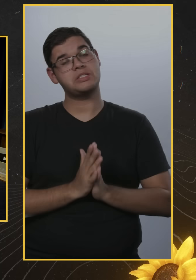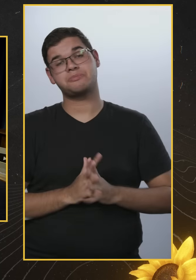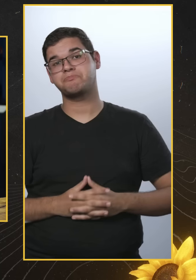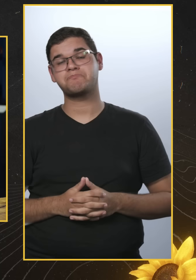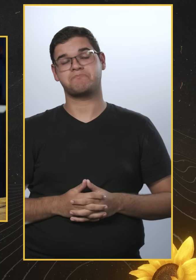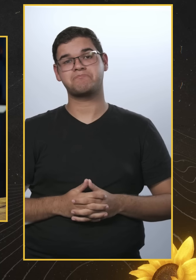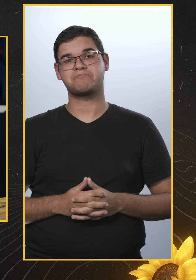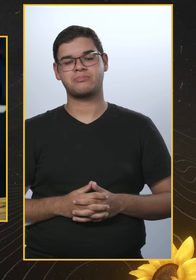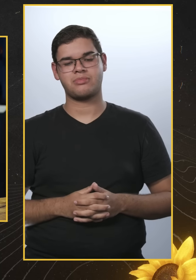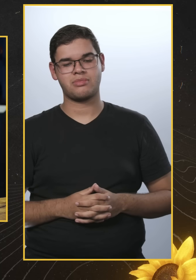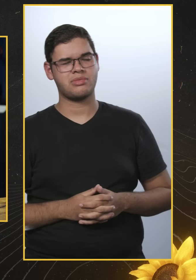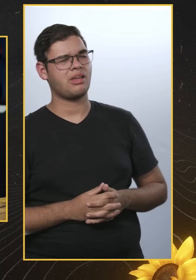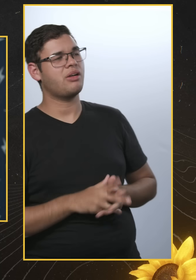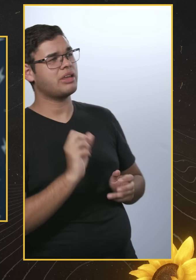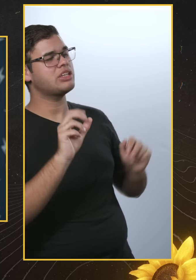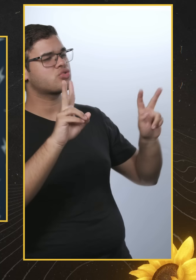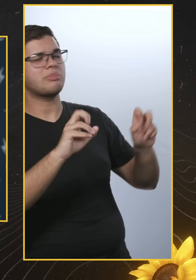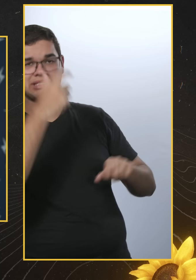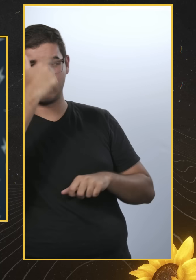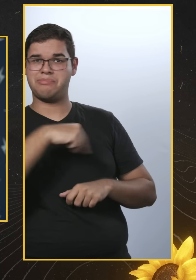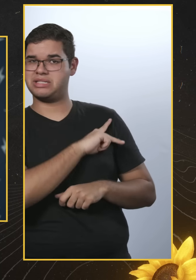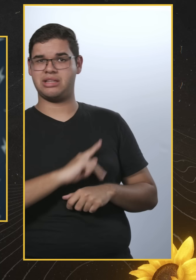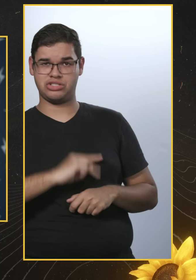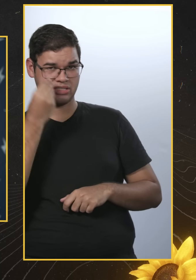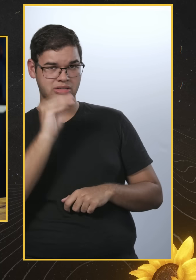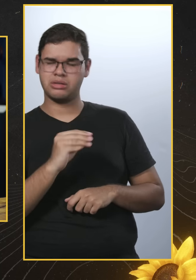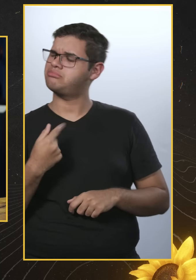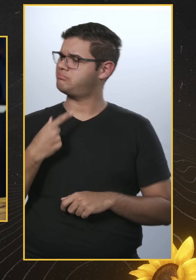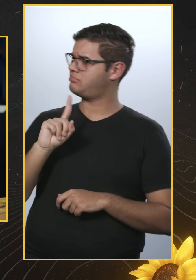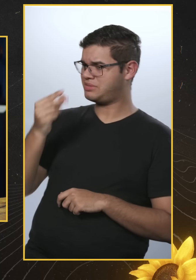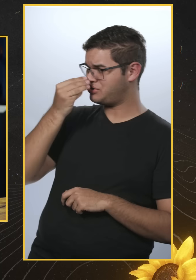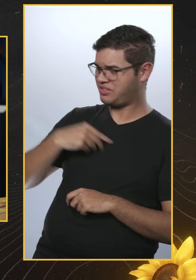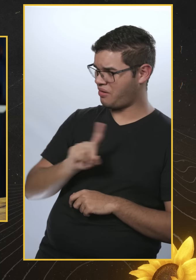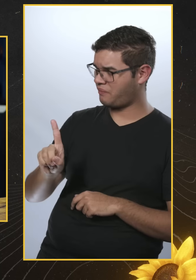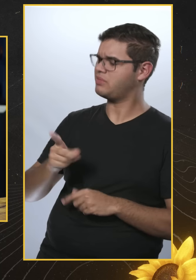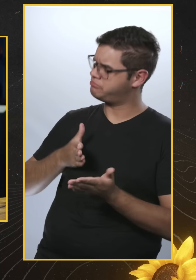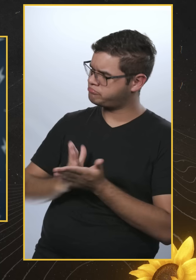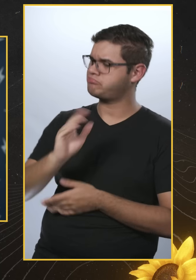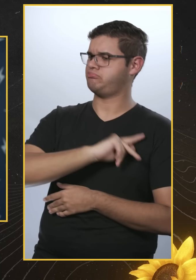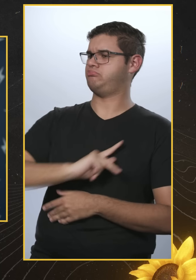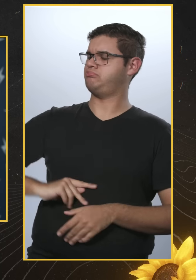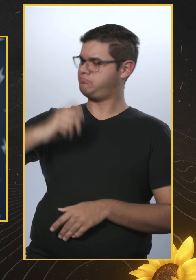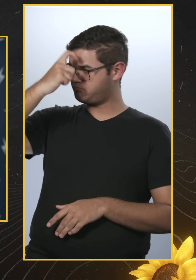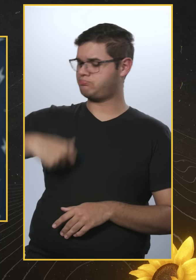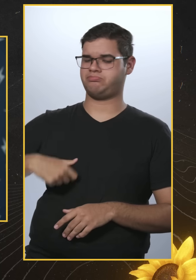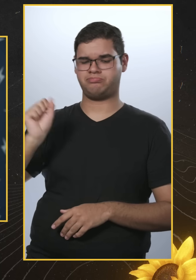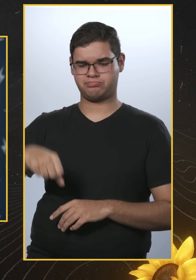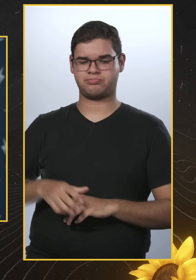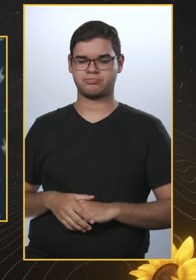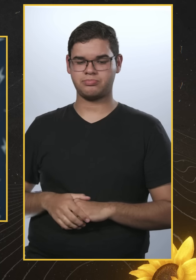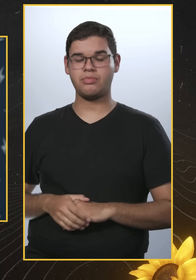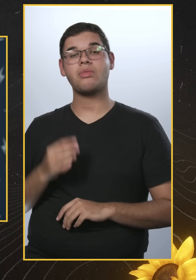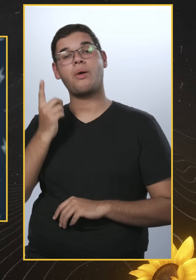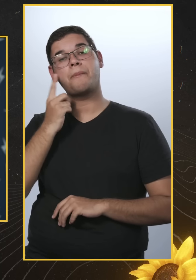Cara isso e sobre ser presidente Desistiu não eu vou ser presidente ainda eu vou servir Ant durante o o não eu vou servir a que que é o seguinte